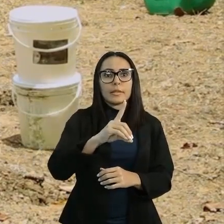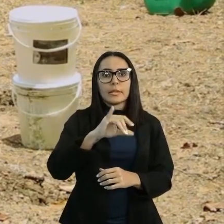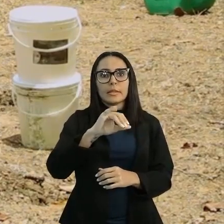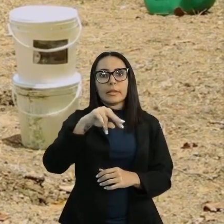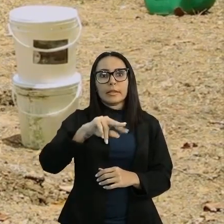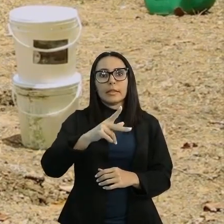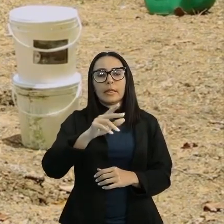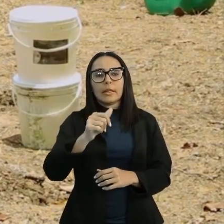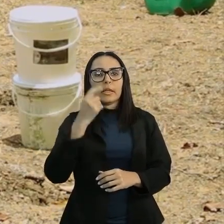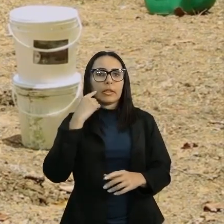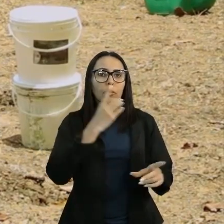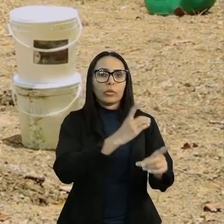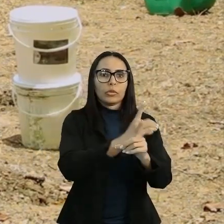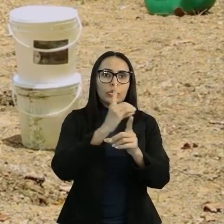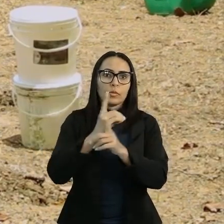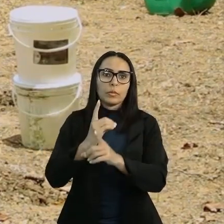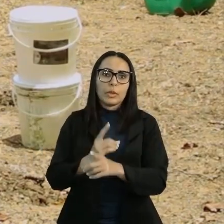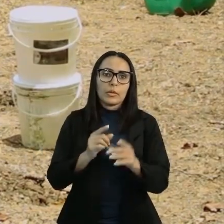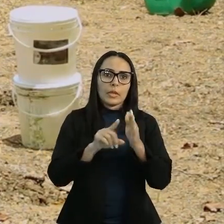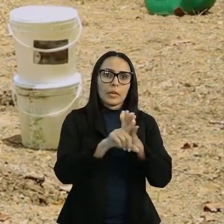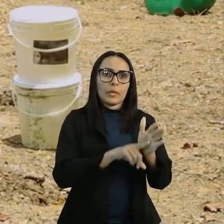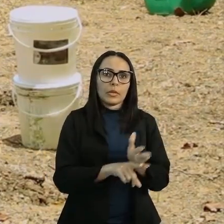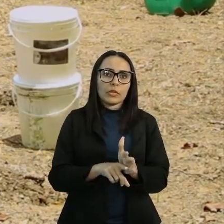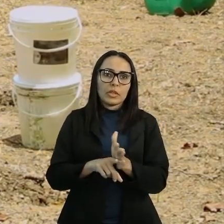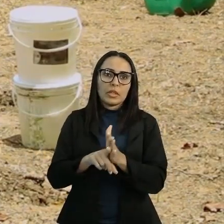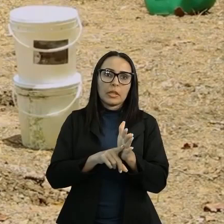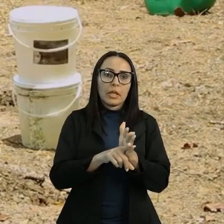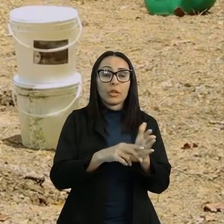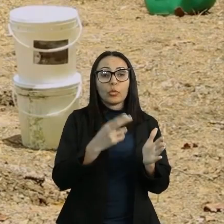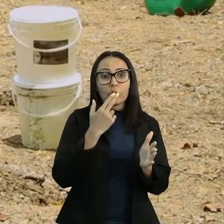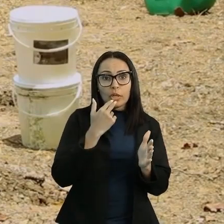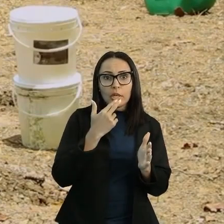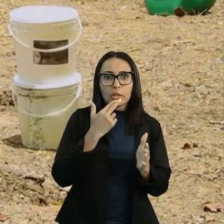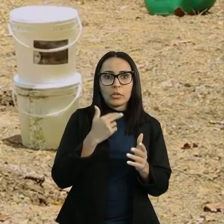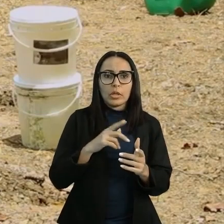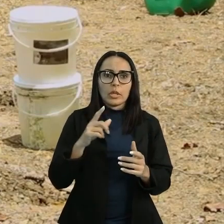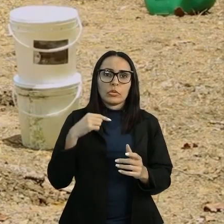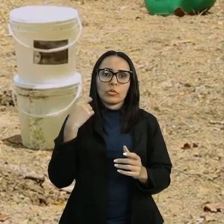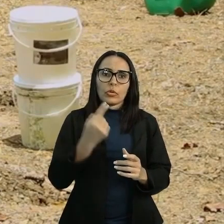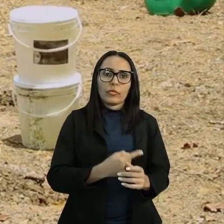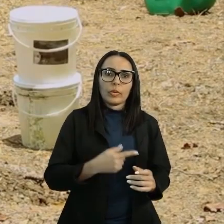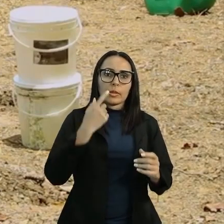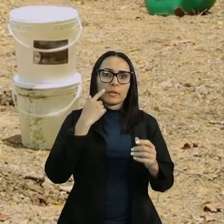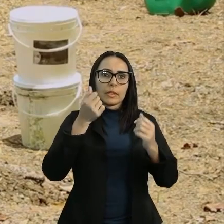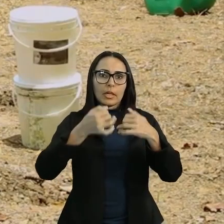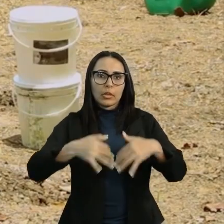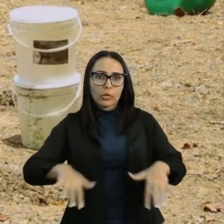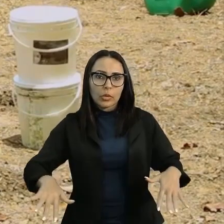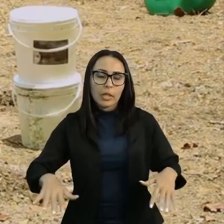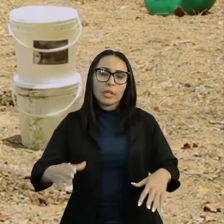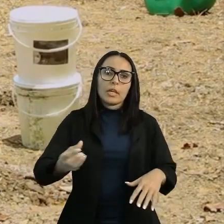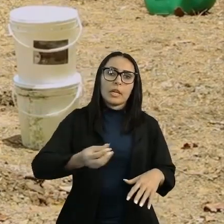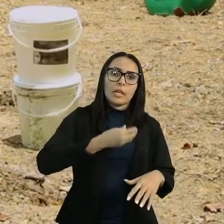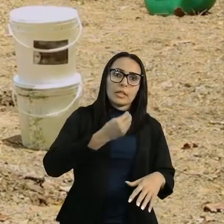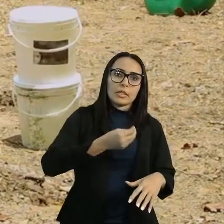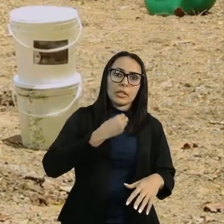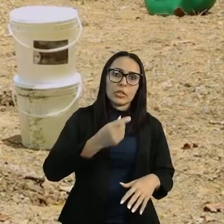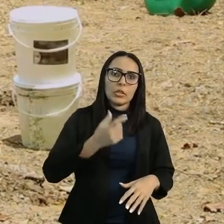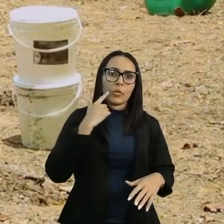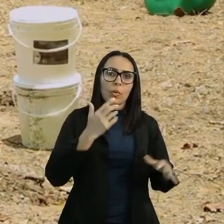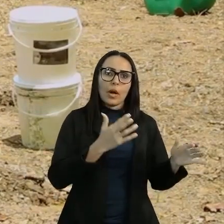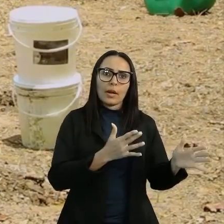punk. Tem a taioba também, essa taioba nós temos aqui. E obrigado por trazer esse ponto, porque nós utilizamos, talvez até possamos